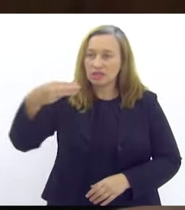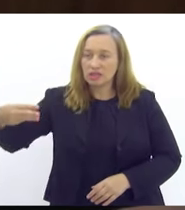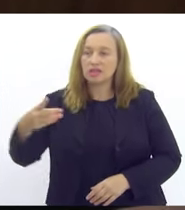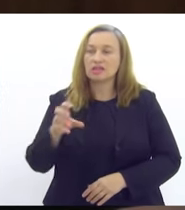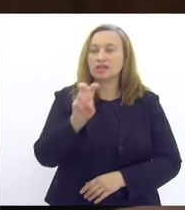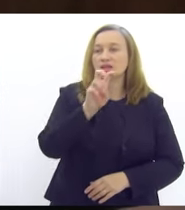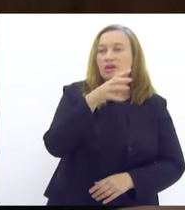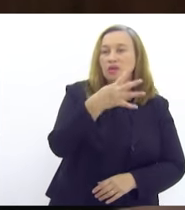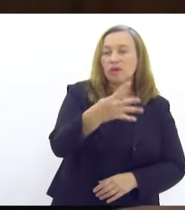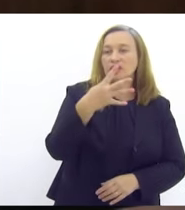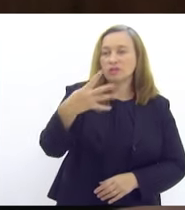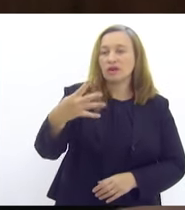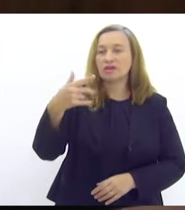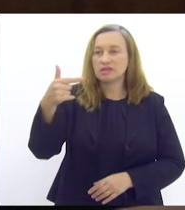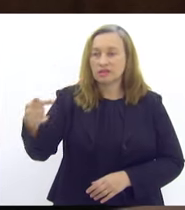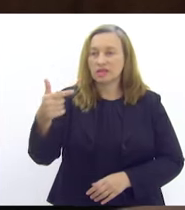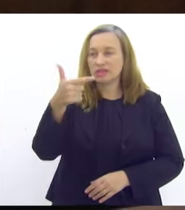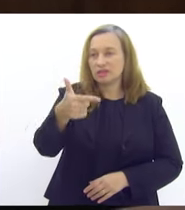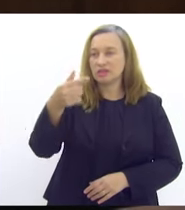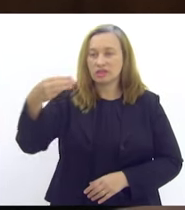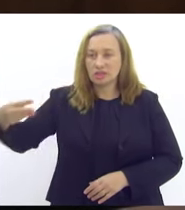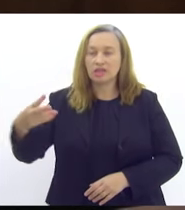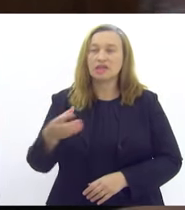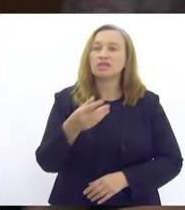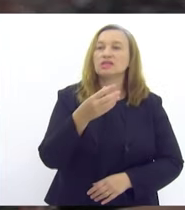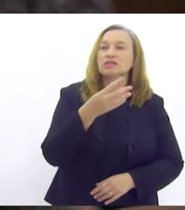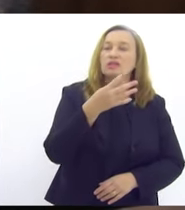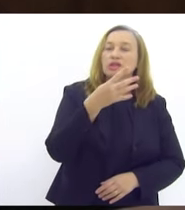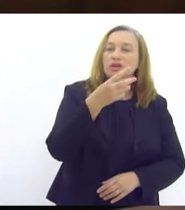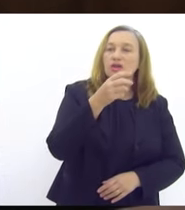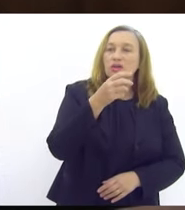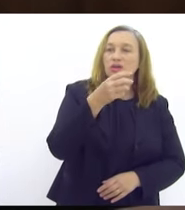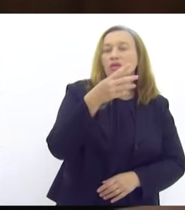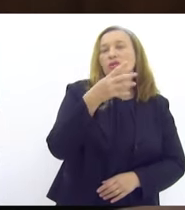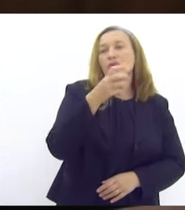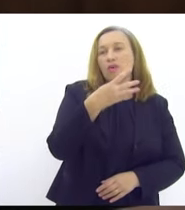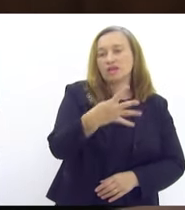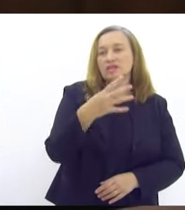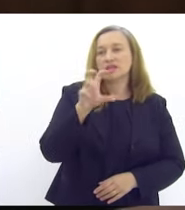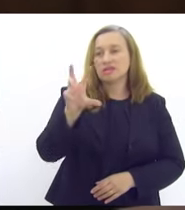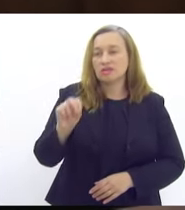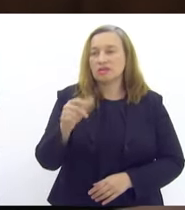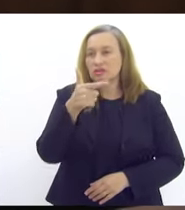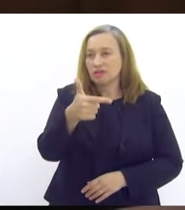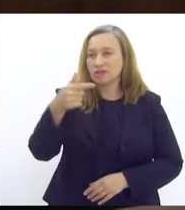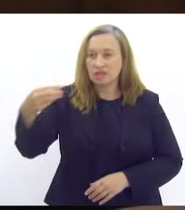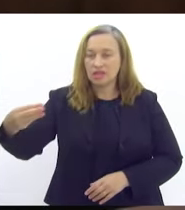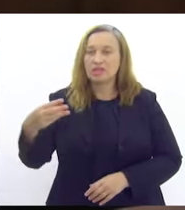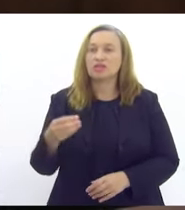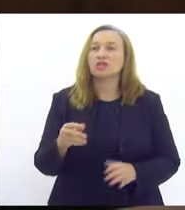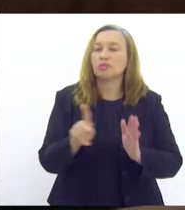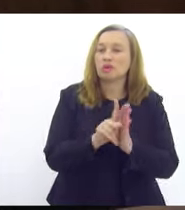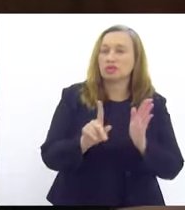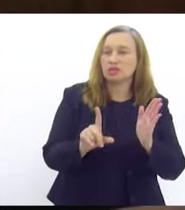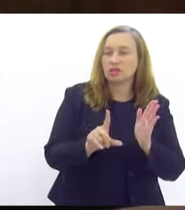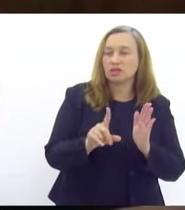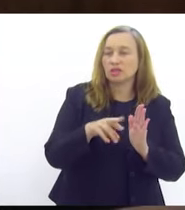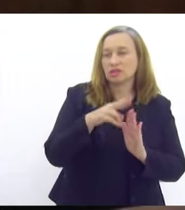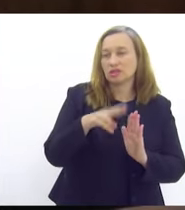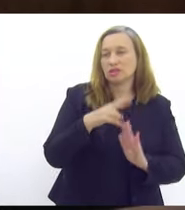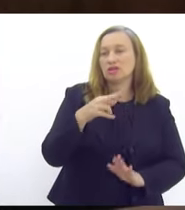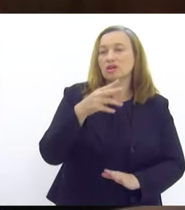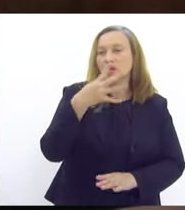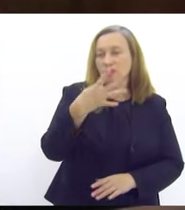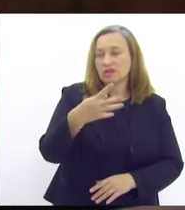resolução 447-23, projeto de resolução 450-23, projeto de resolução